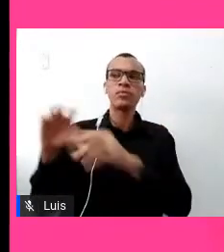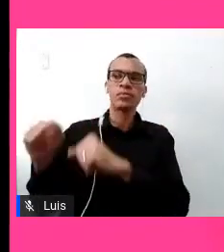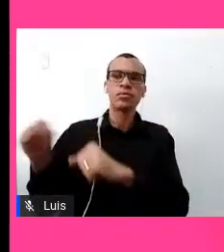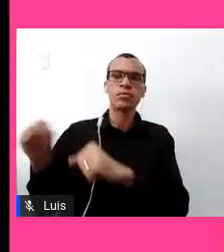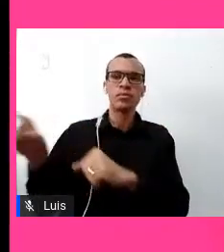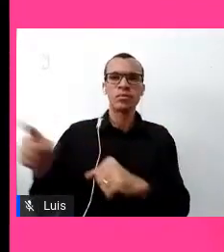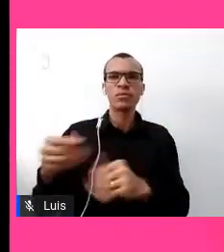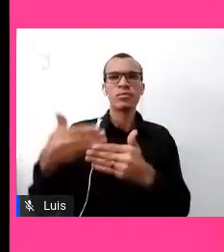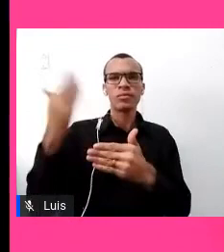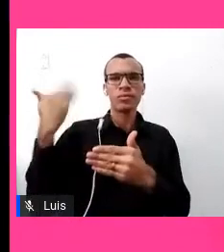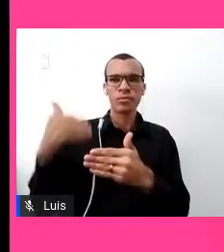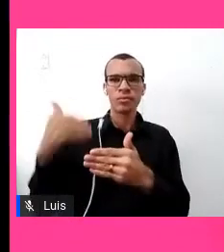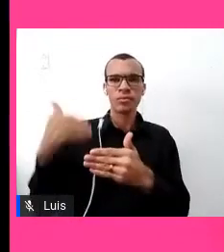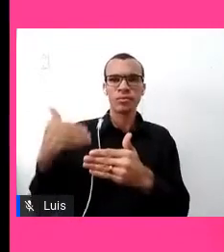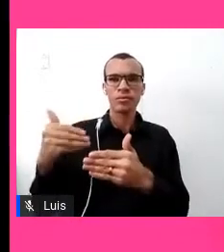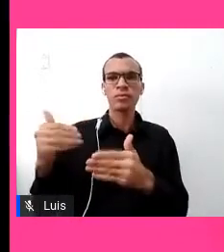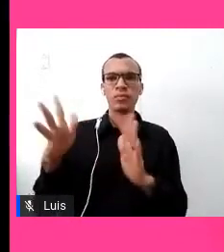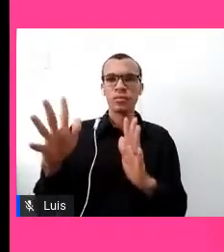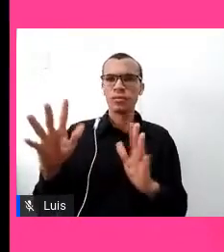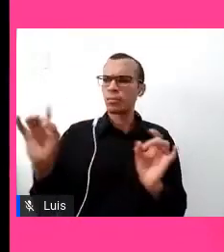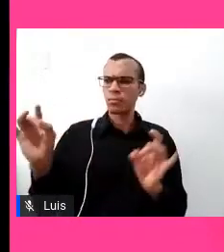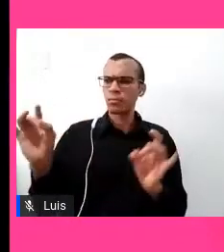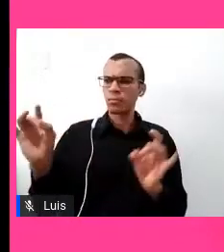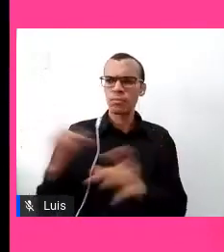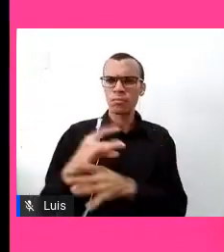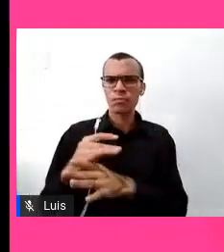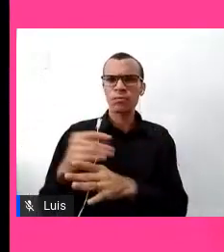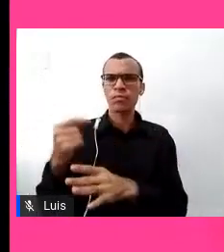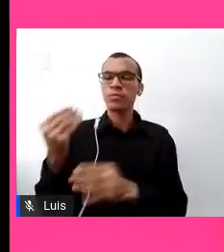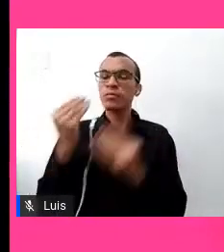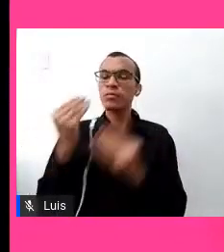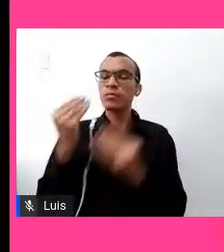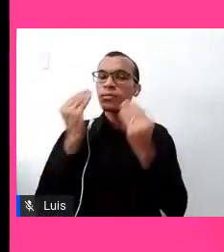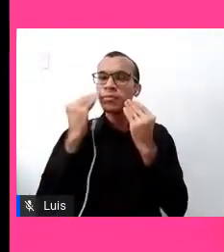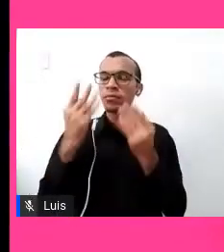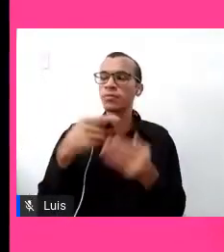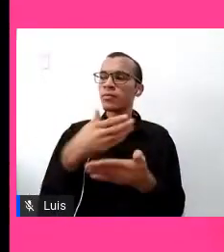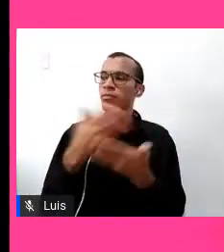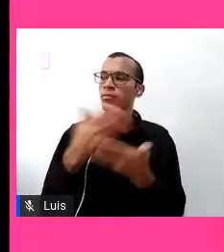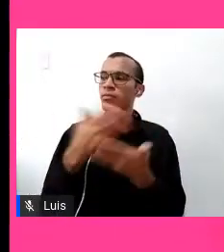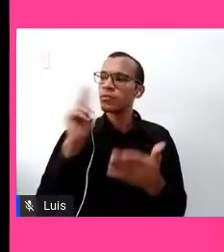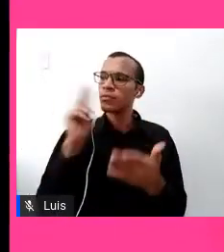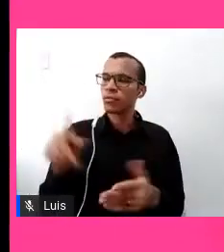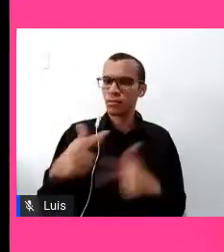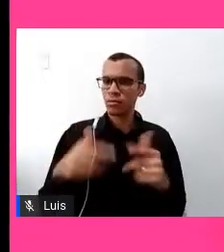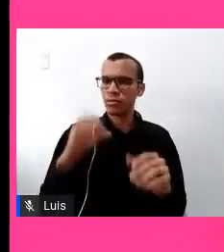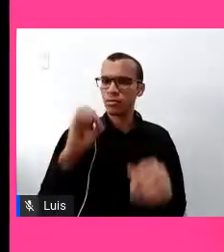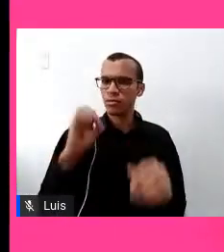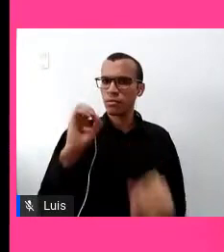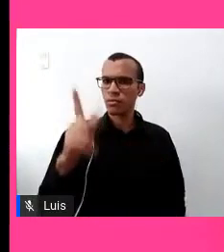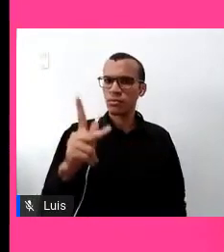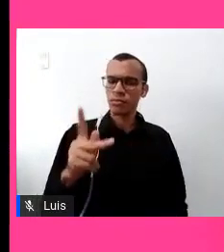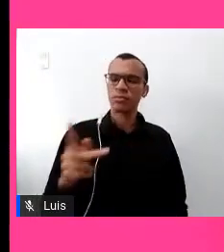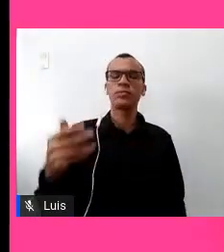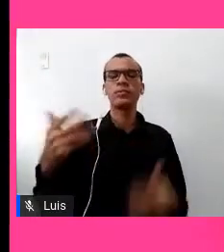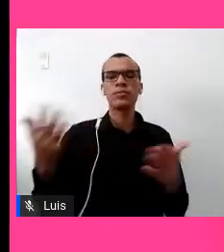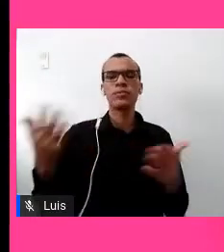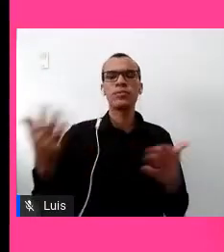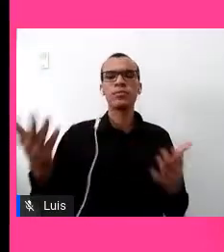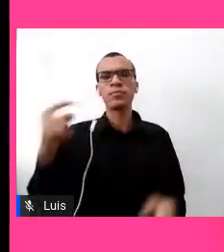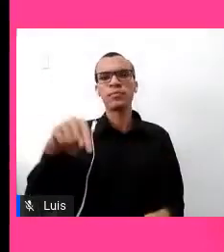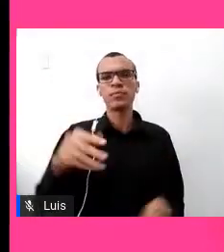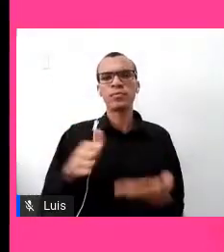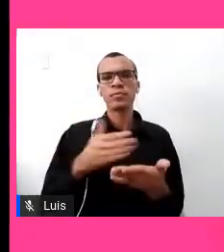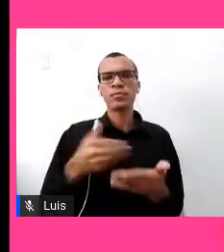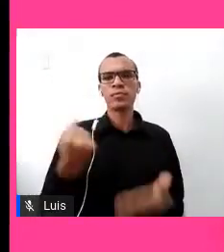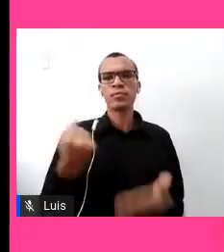construído antes, e aí eu mostro para vocês como que a gente vai trabalhar nela, ok? Então aqui, ó, eu estou na página número